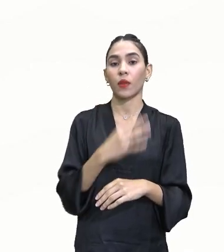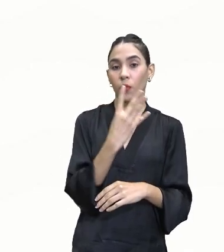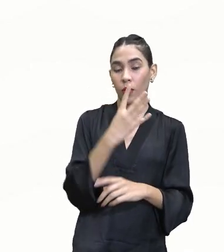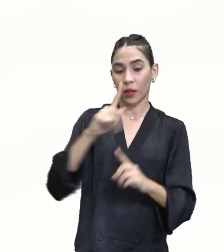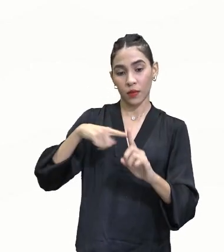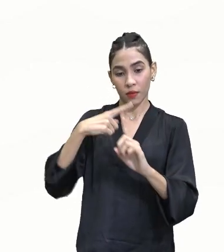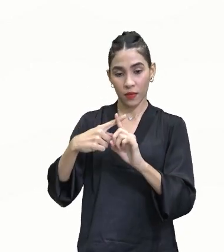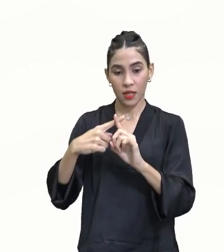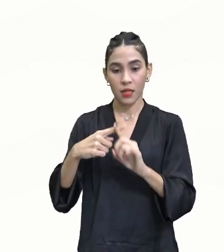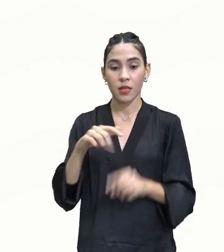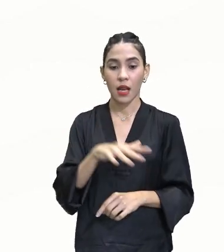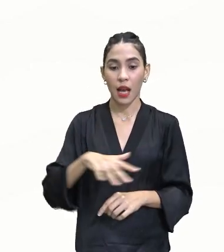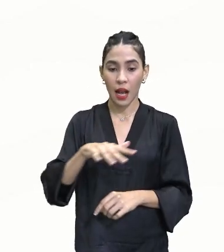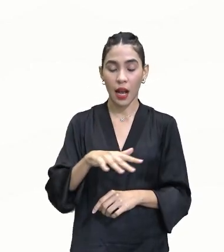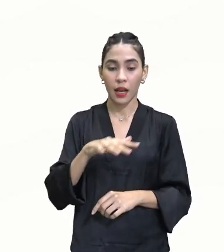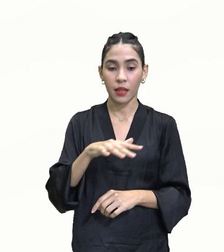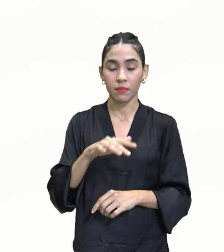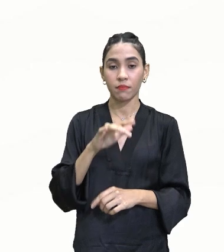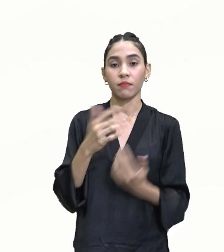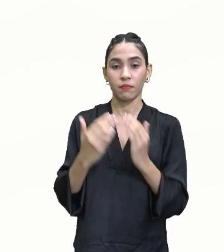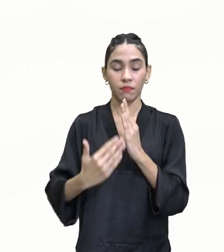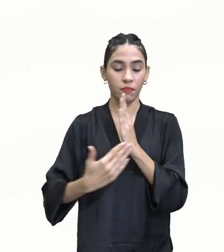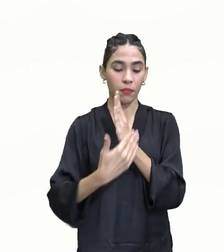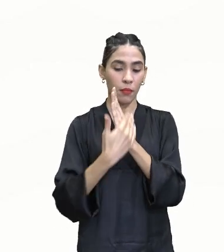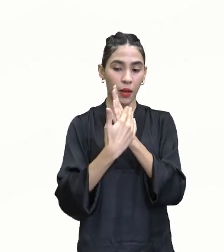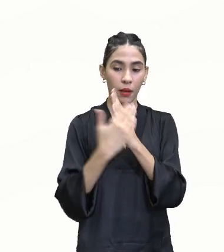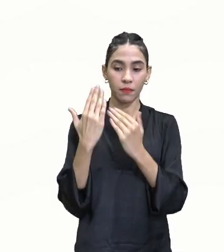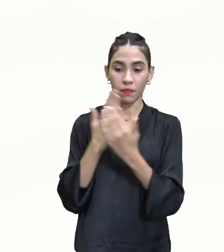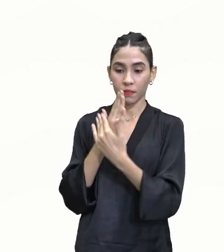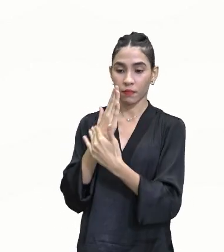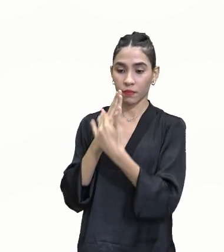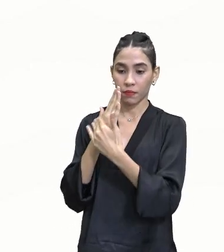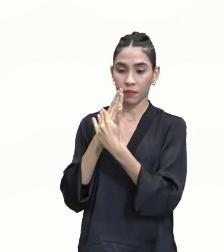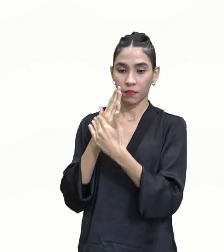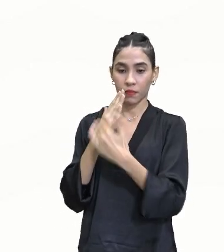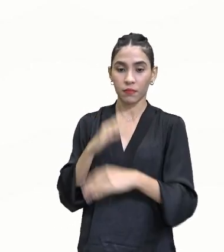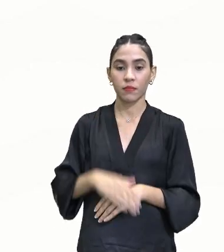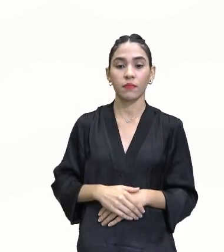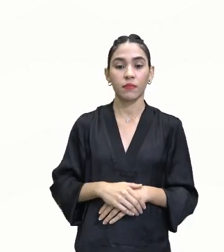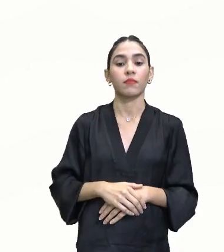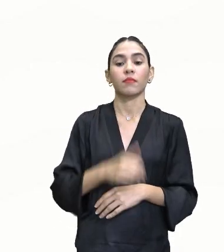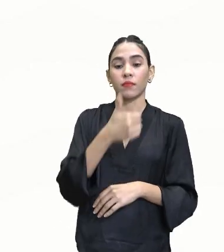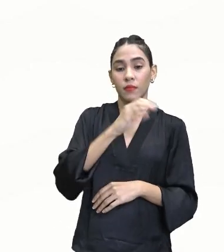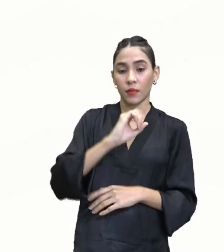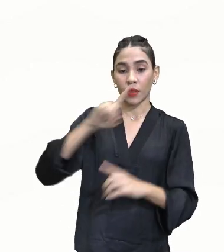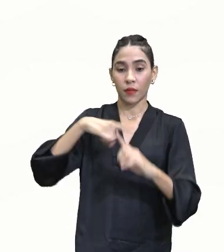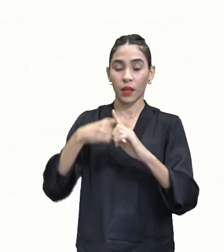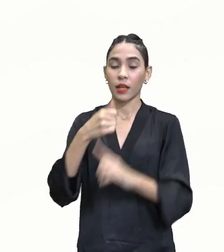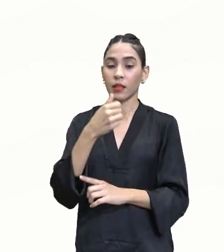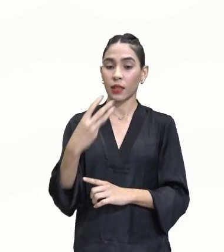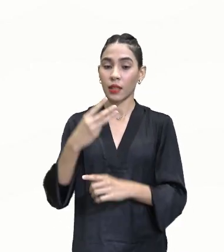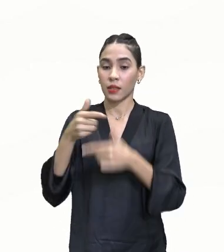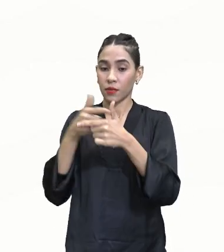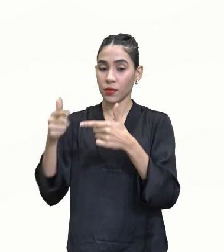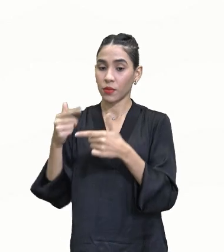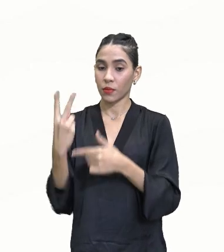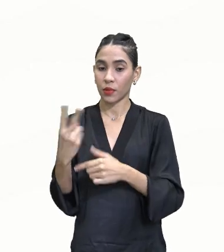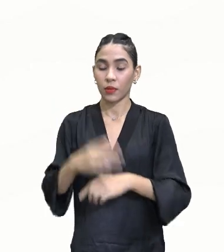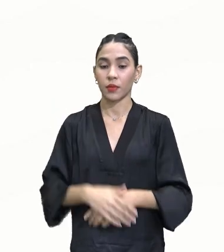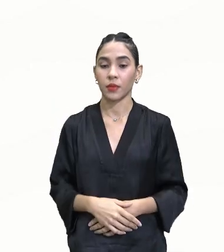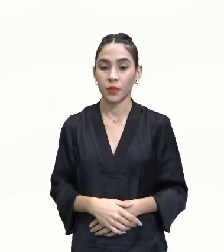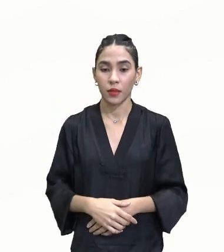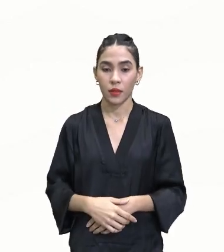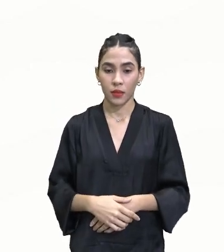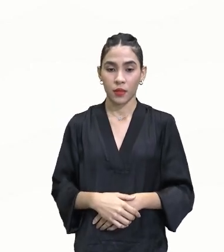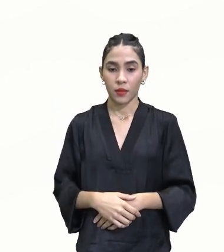vezes a área de cada triângulo. Base, 10, altura, que descobrimos, 13 dividido por 2,